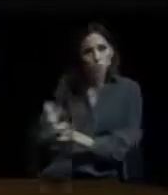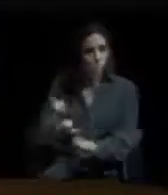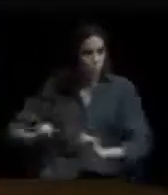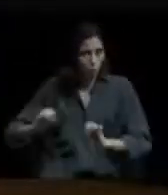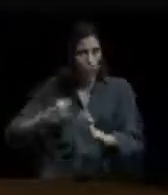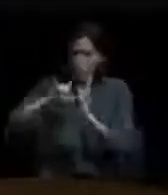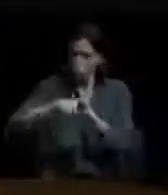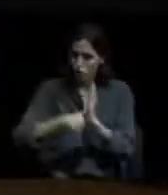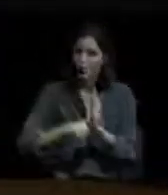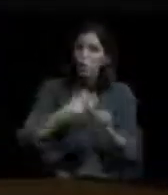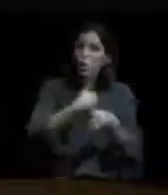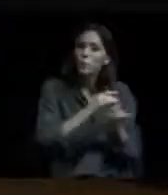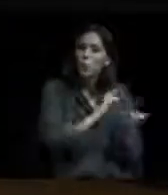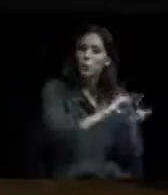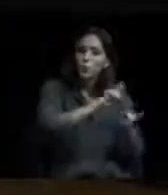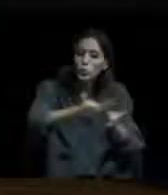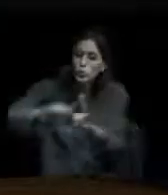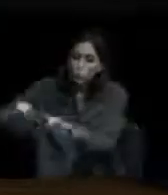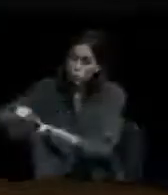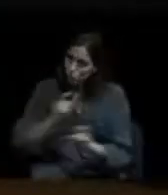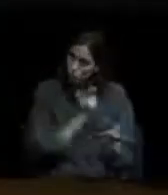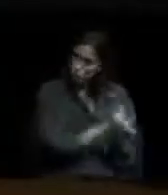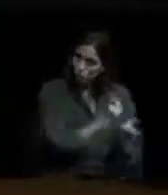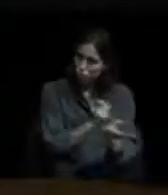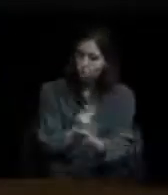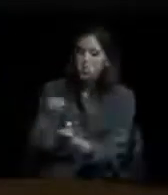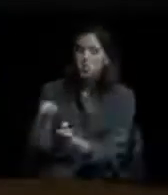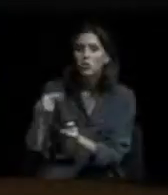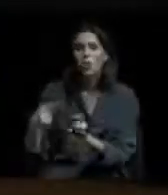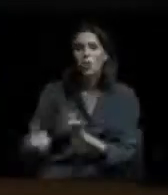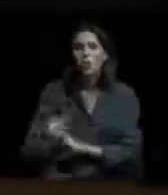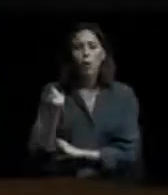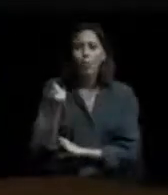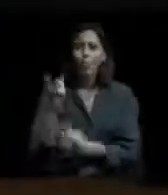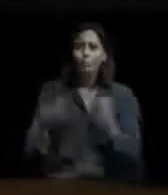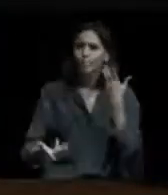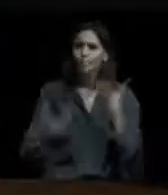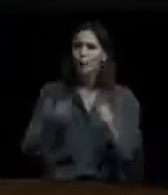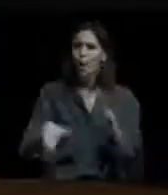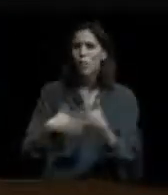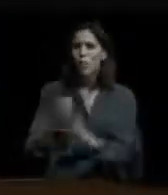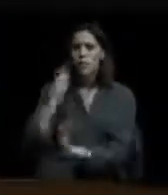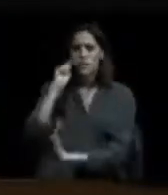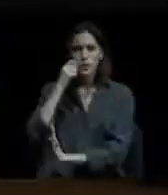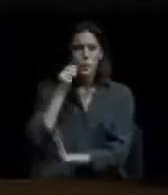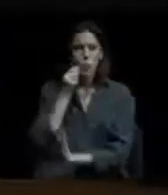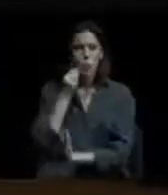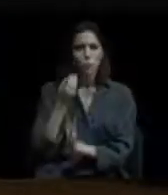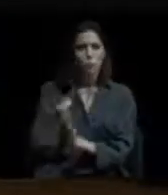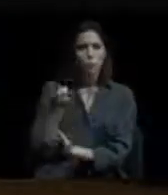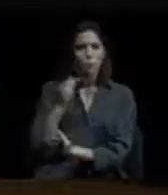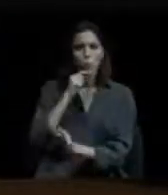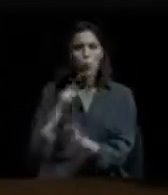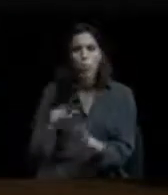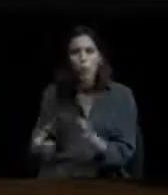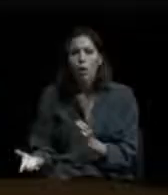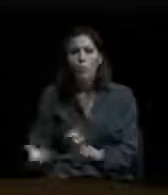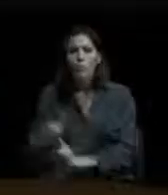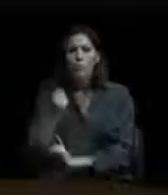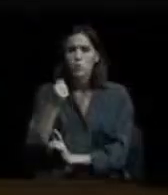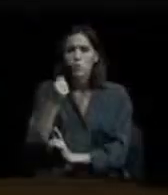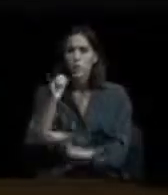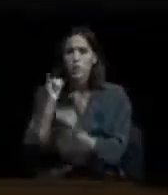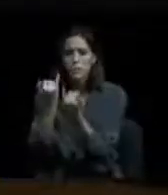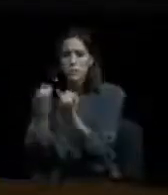os projetos dos restantes departamentos municipais, assume uma figura muito dúbia, levantando suspeitas sobre o alcance da sua